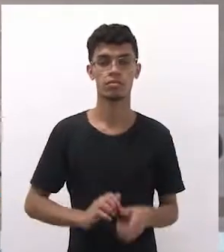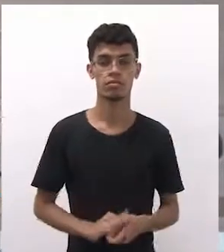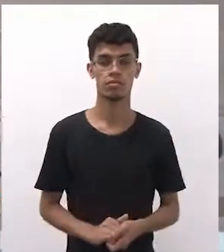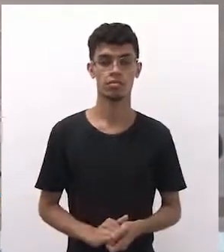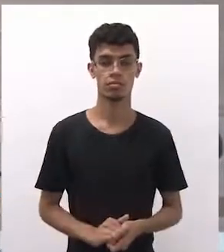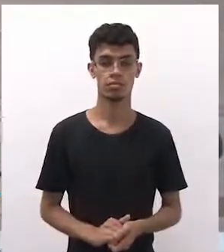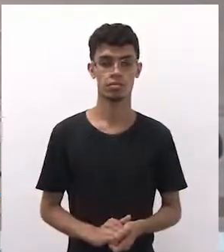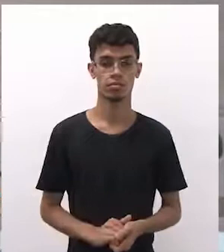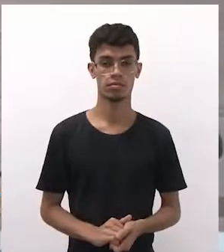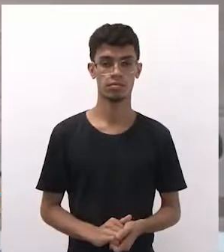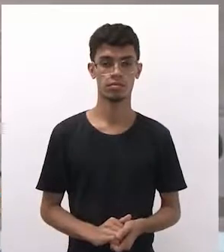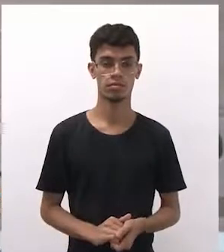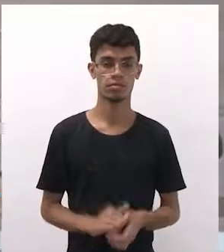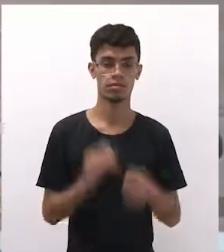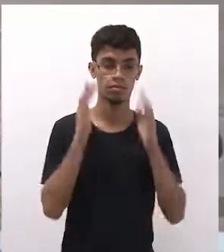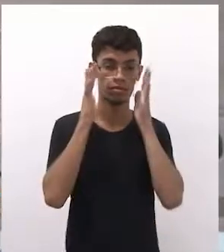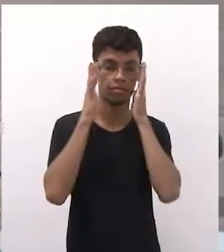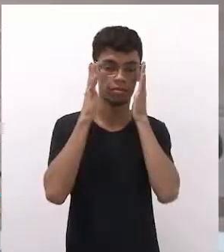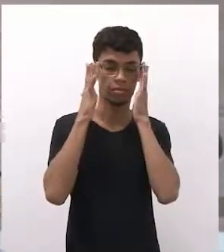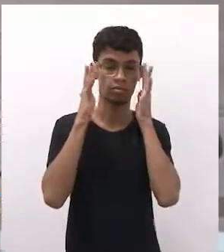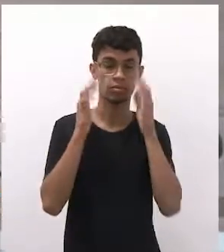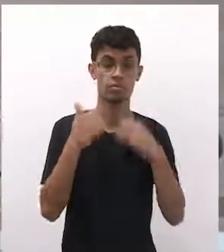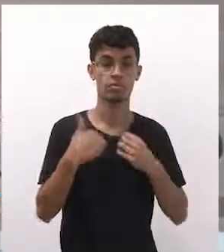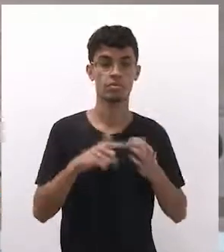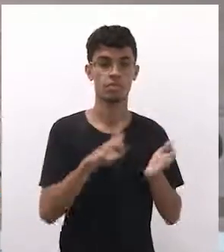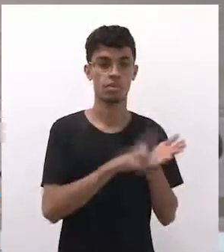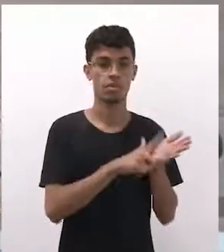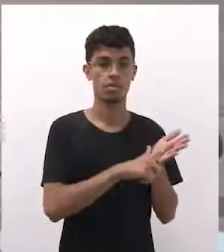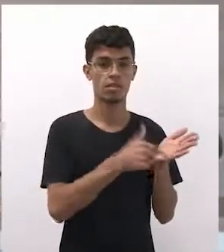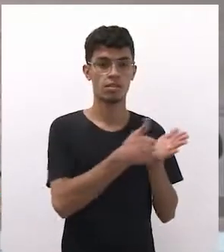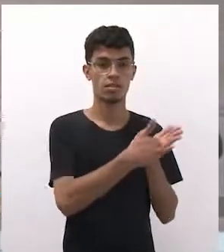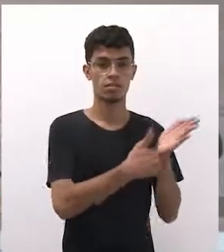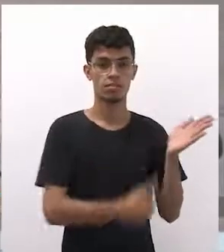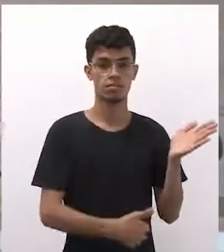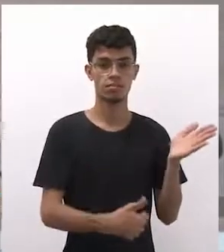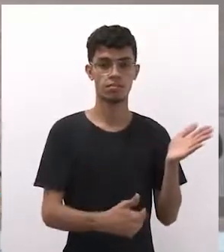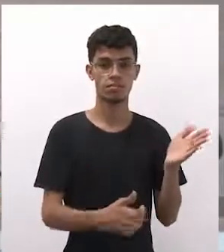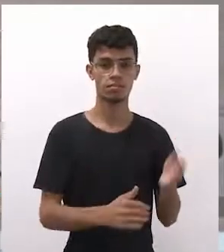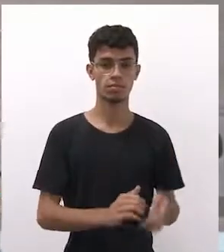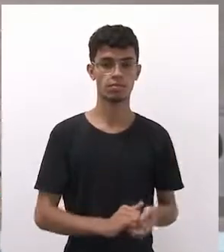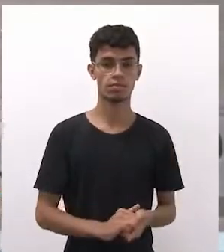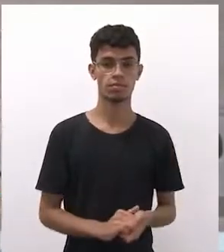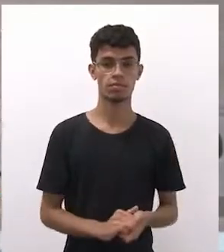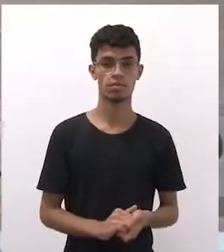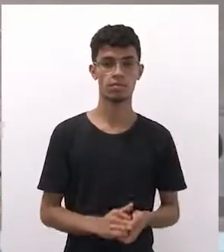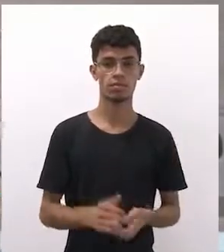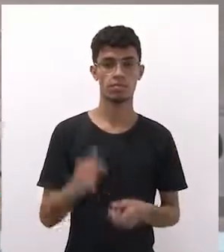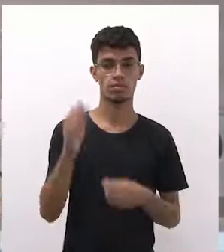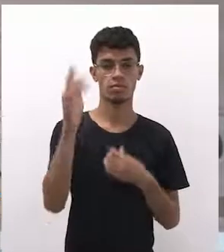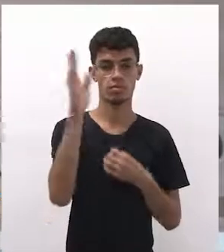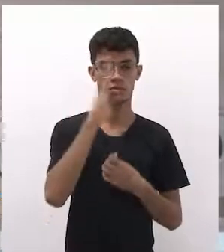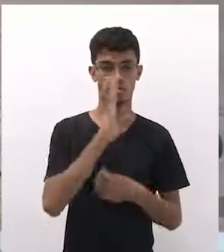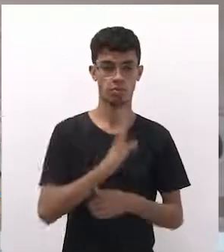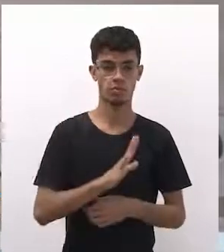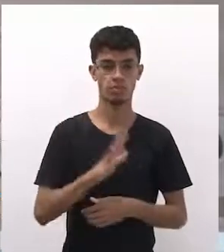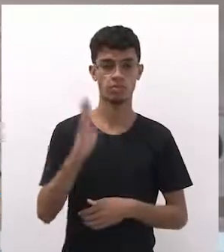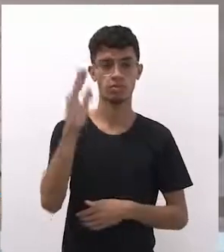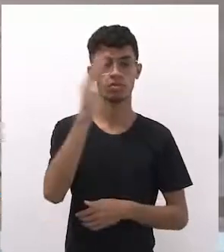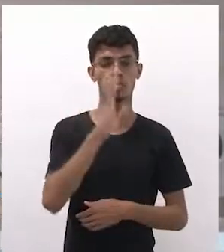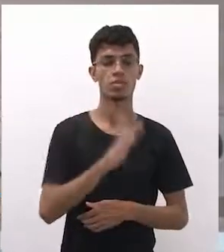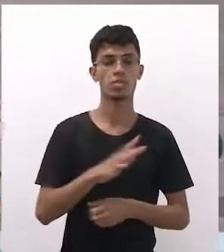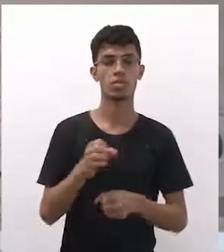Essa lista, como ela foi internalizada, ela vale no Brasil, e o Brasil assumiu,